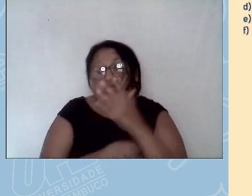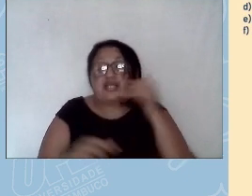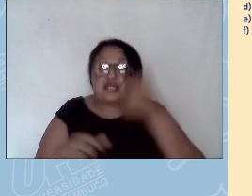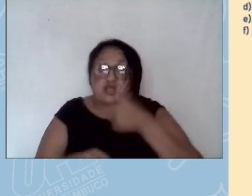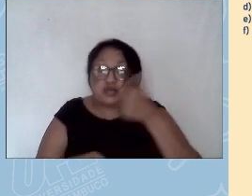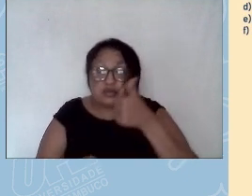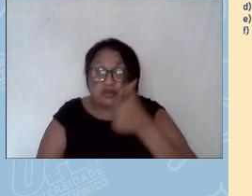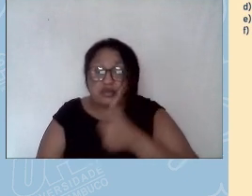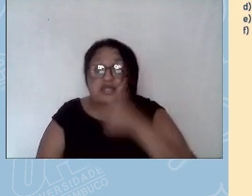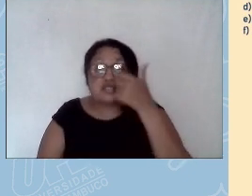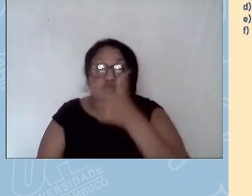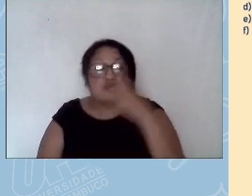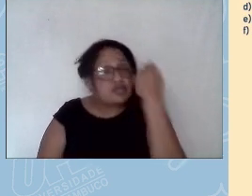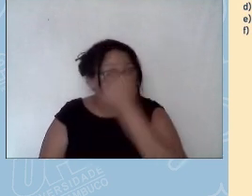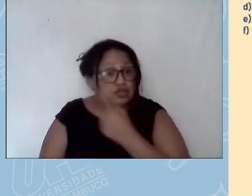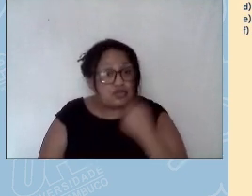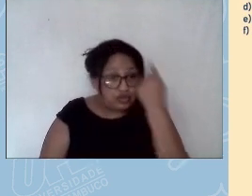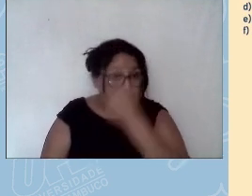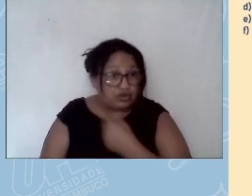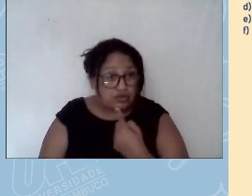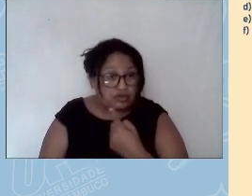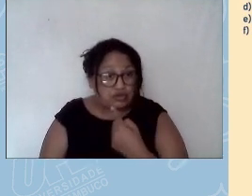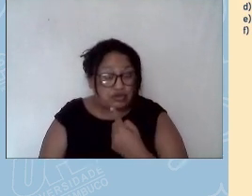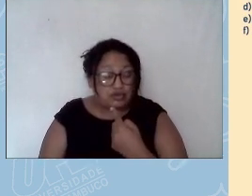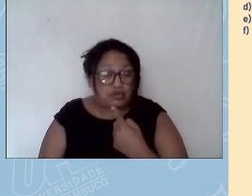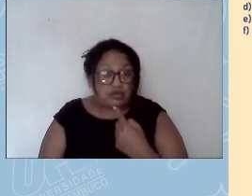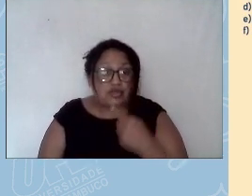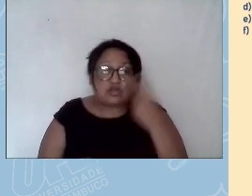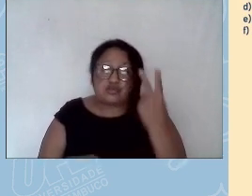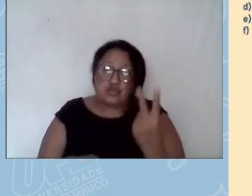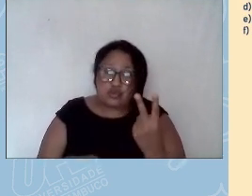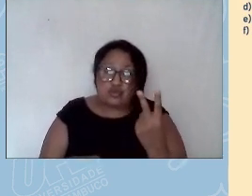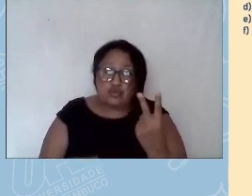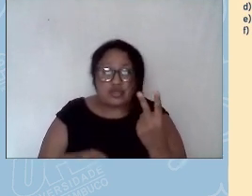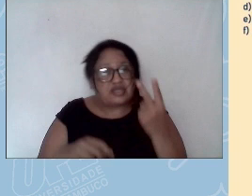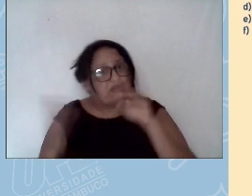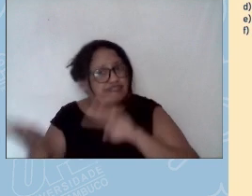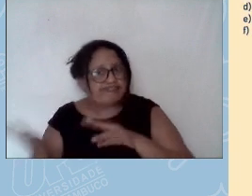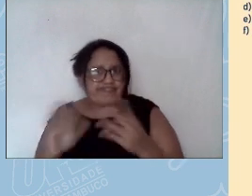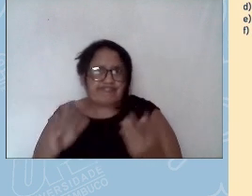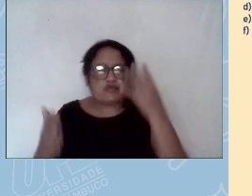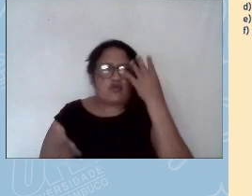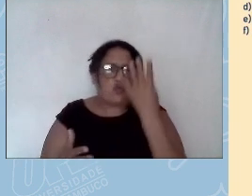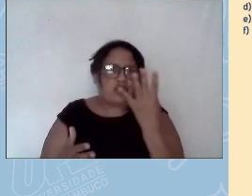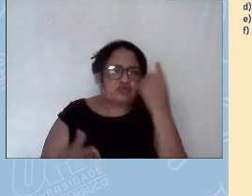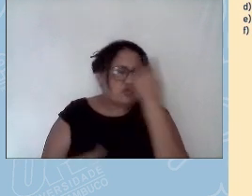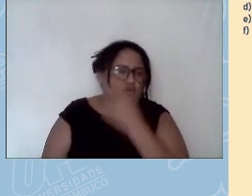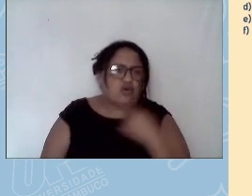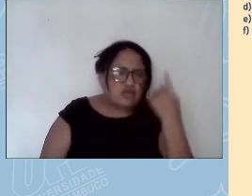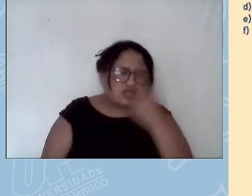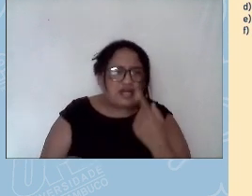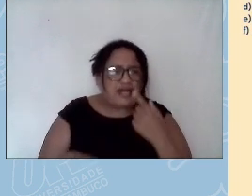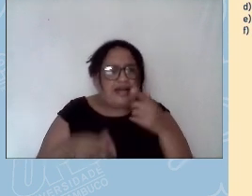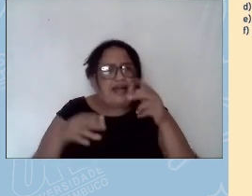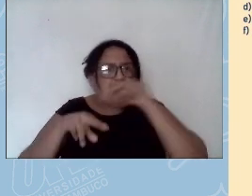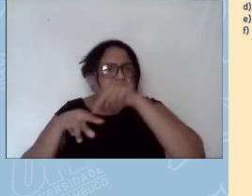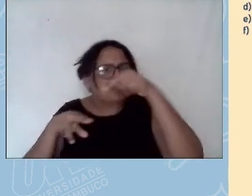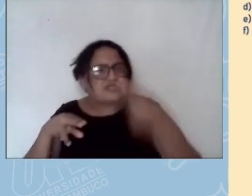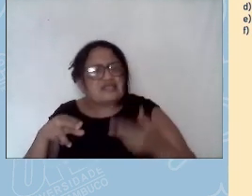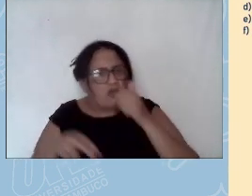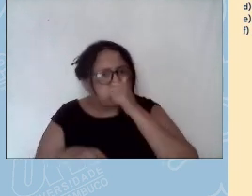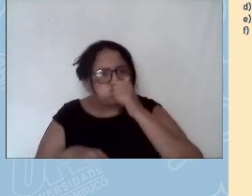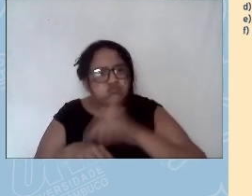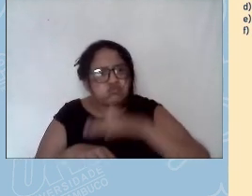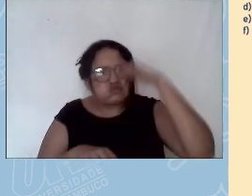após isso entre duas e quatro horas a piscina enche a uma taxa de